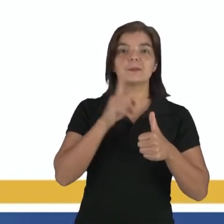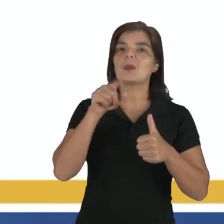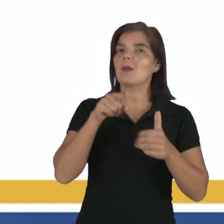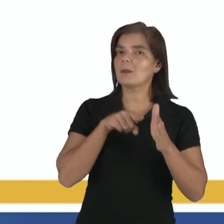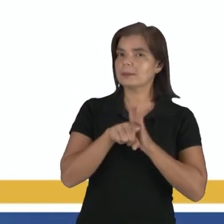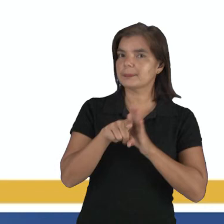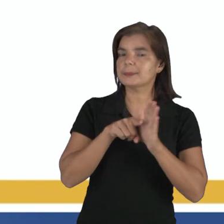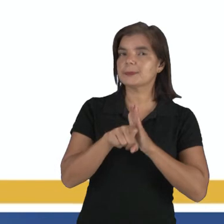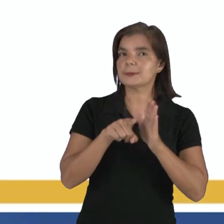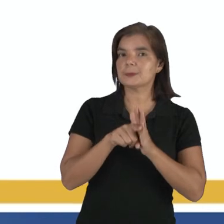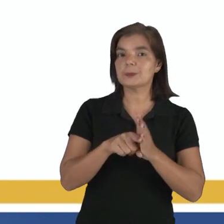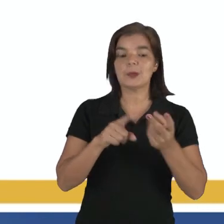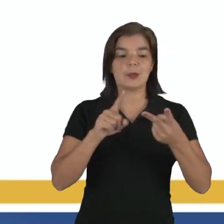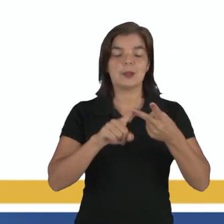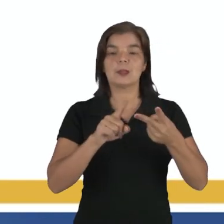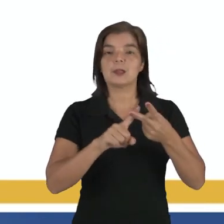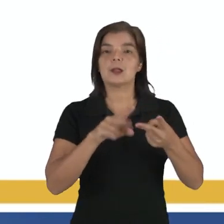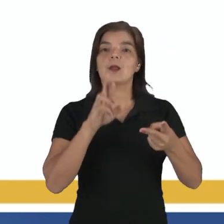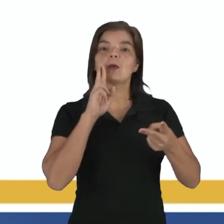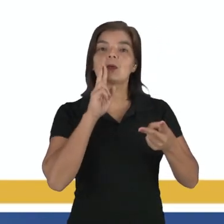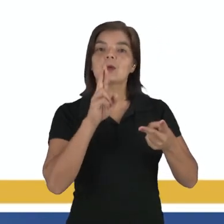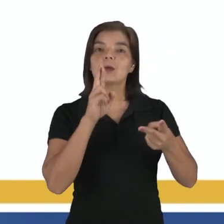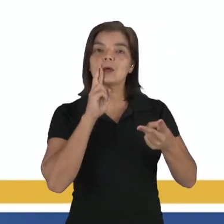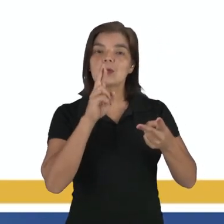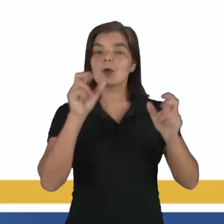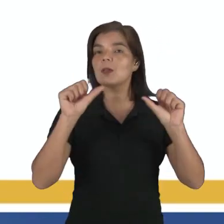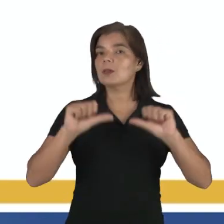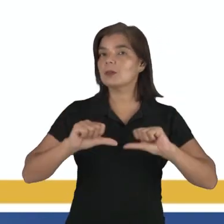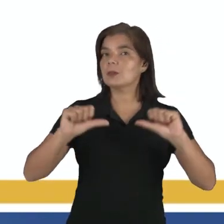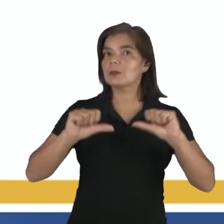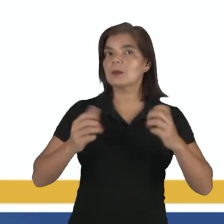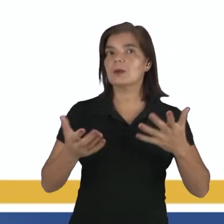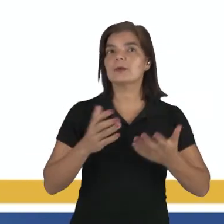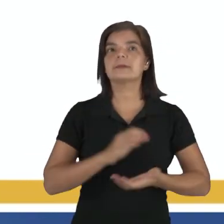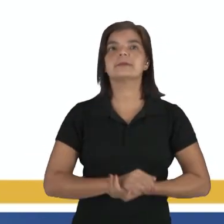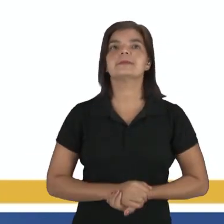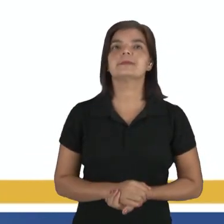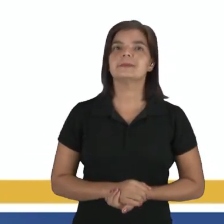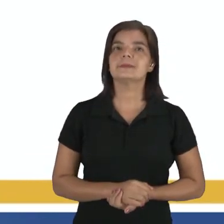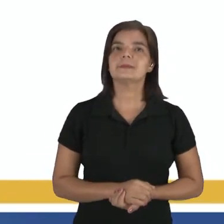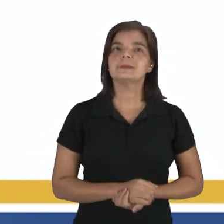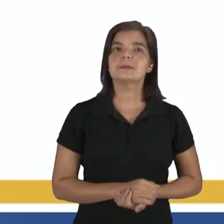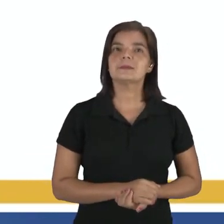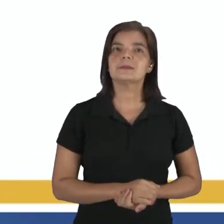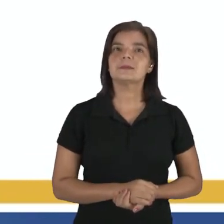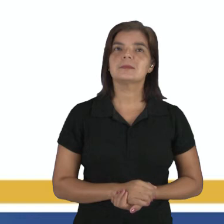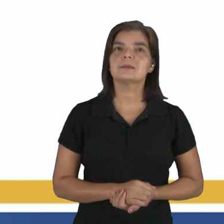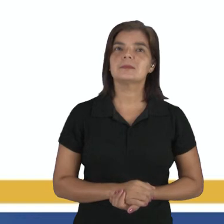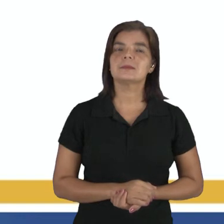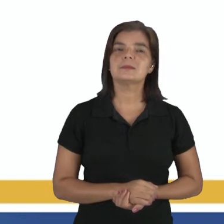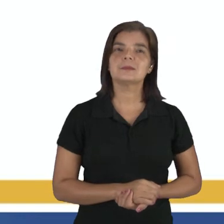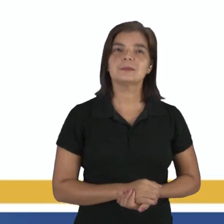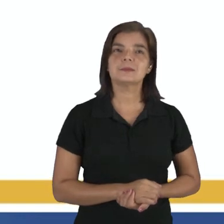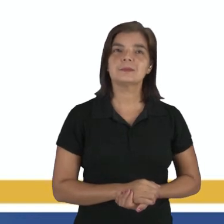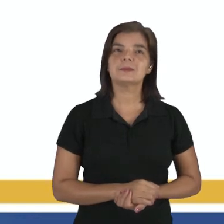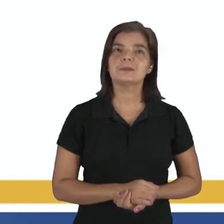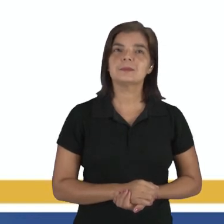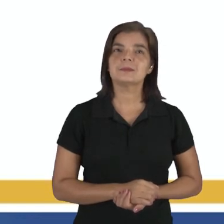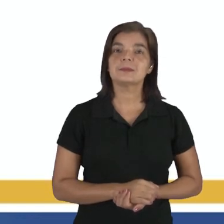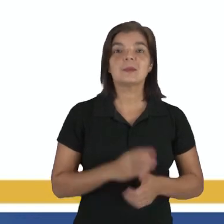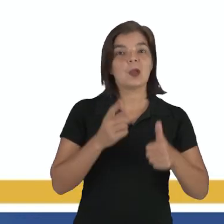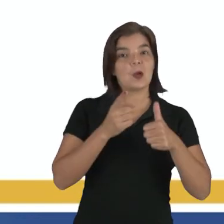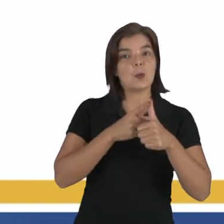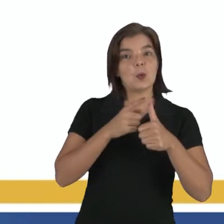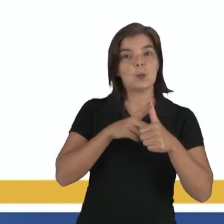uma pergunta e na segunda é uma resposta negativa. Então, vamos lá ver a resposta.